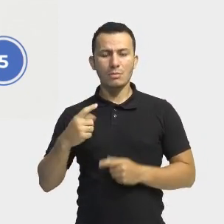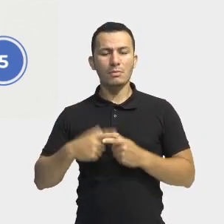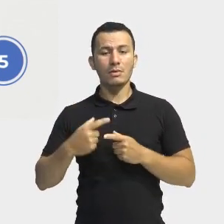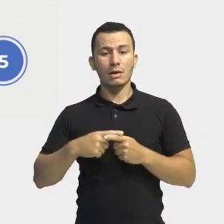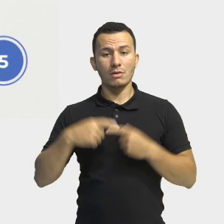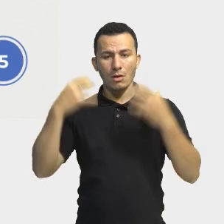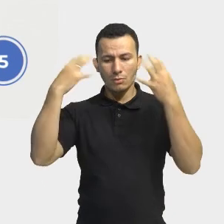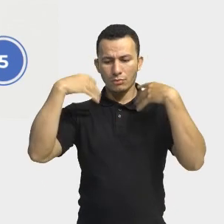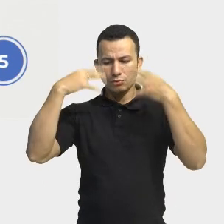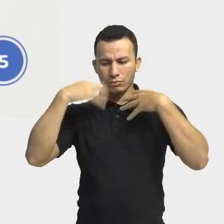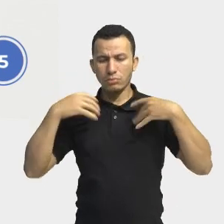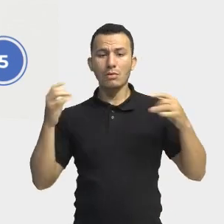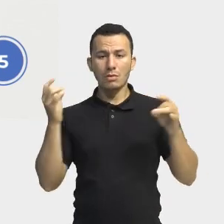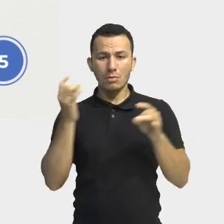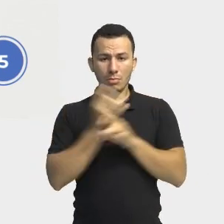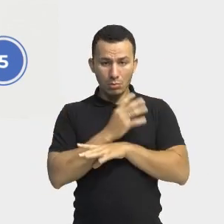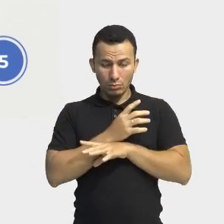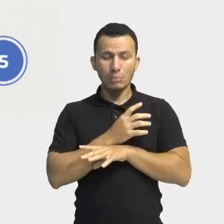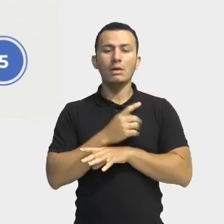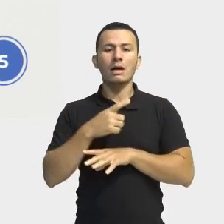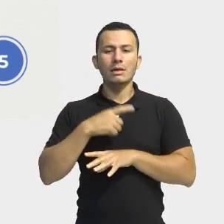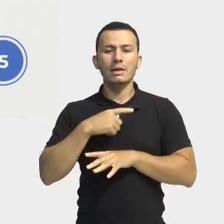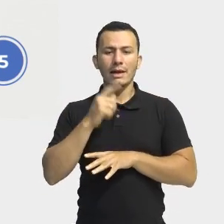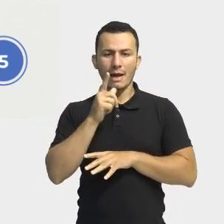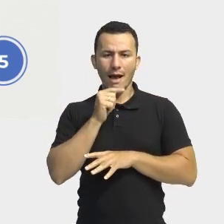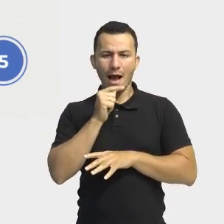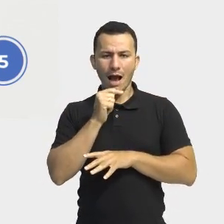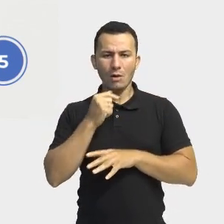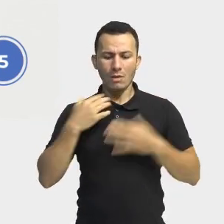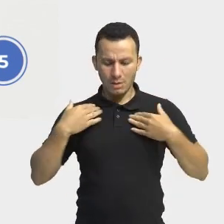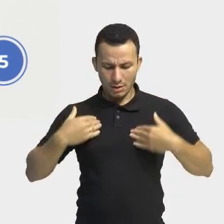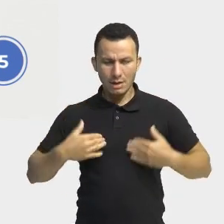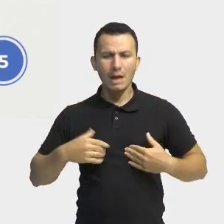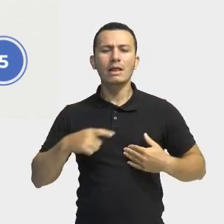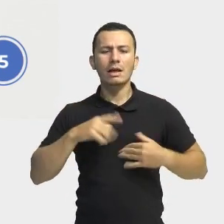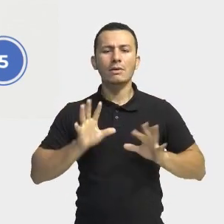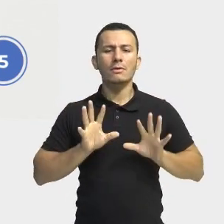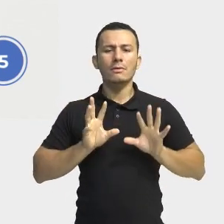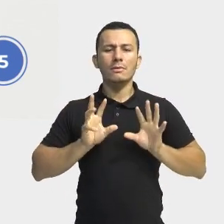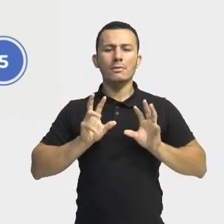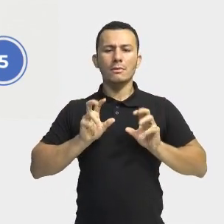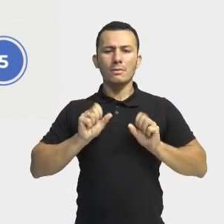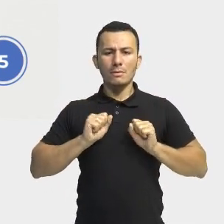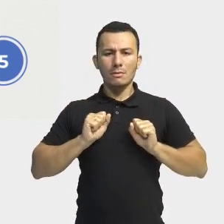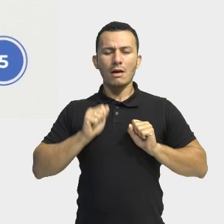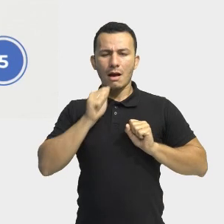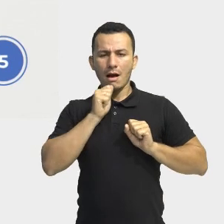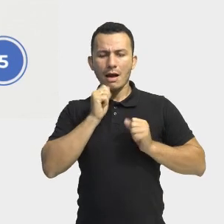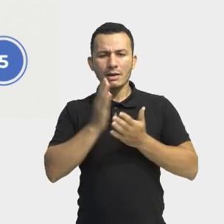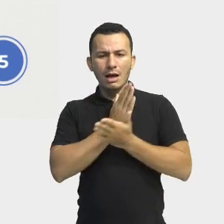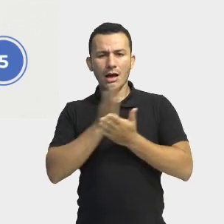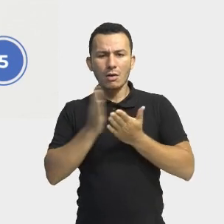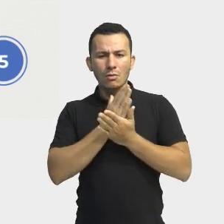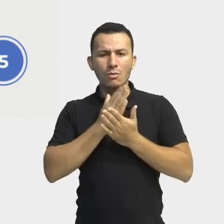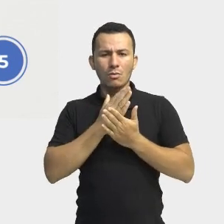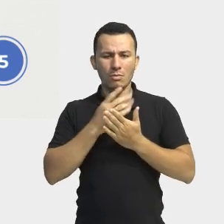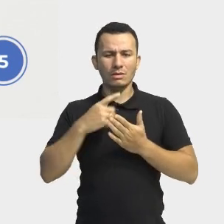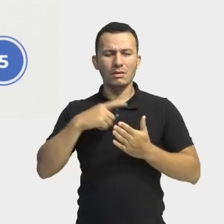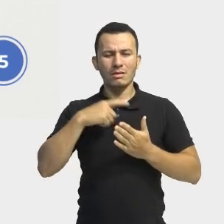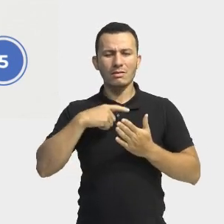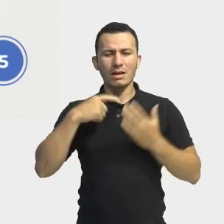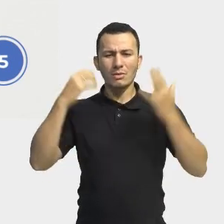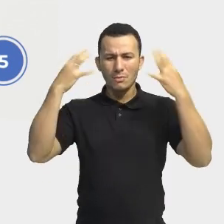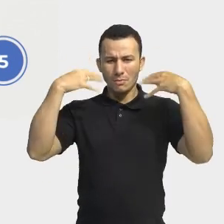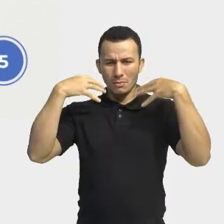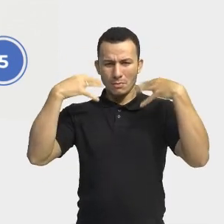ele passa pelo fenômeno de evaporação, que vocês acertaram aí direitinho, e essas gotículas passam para o estado gasoso,